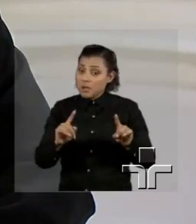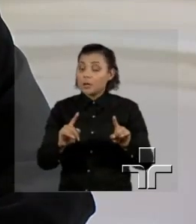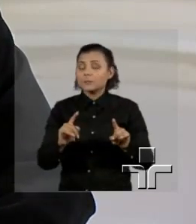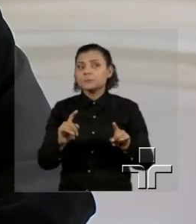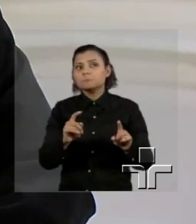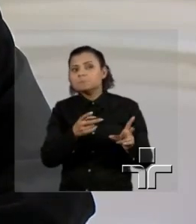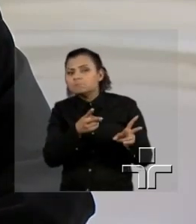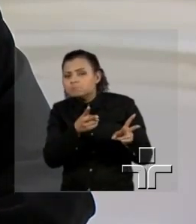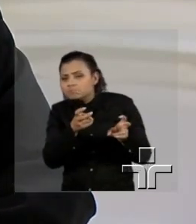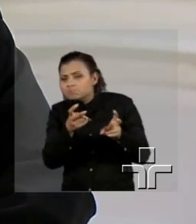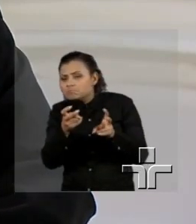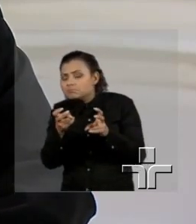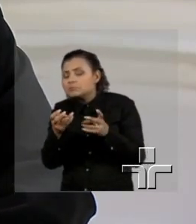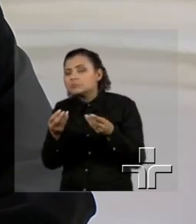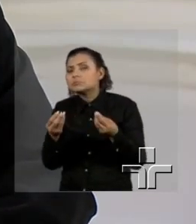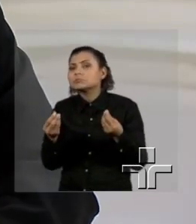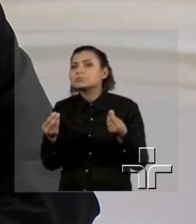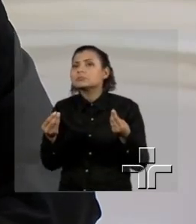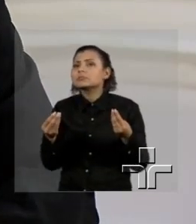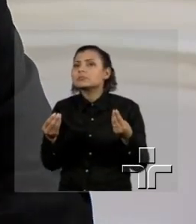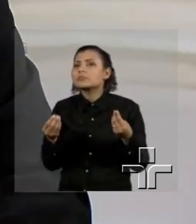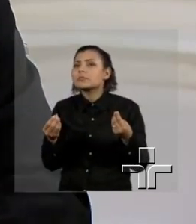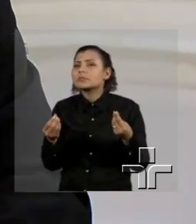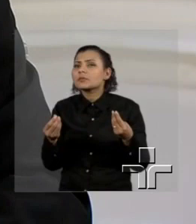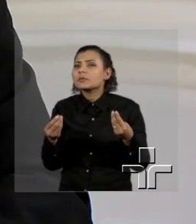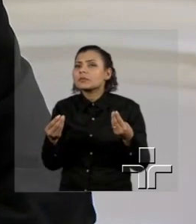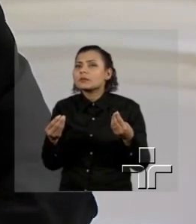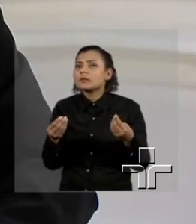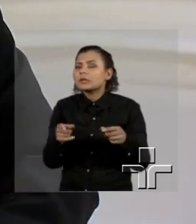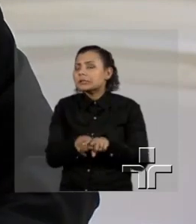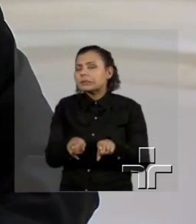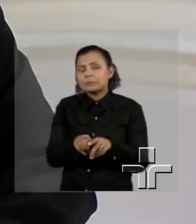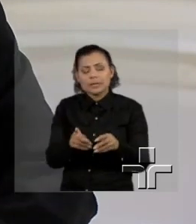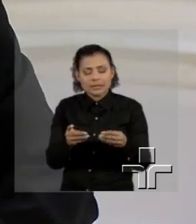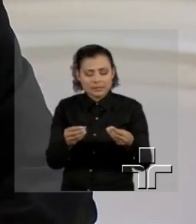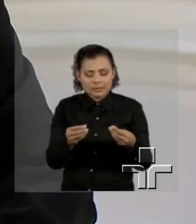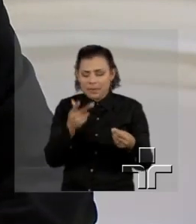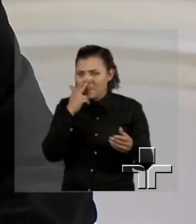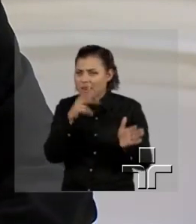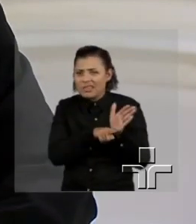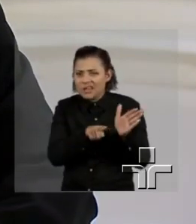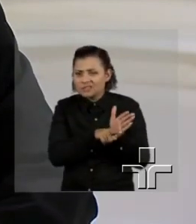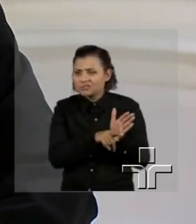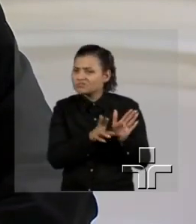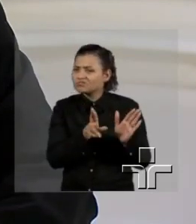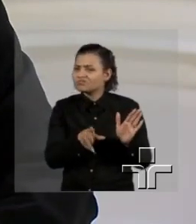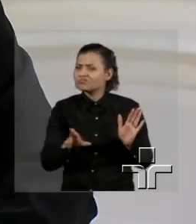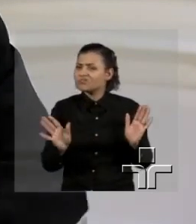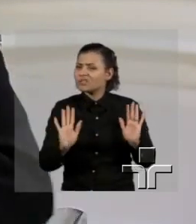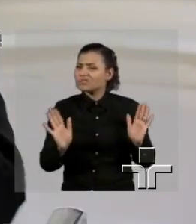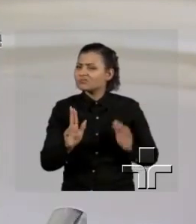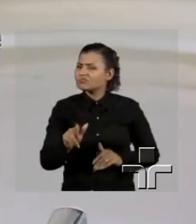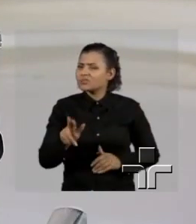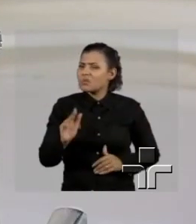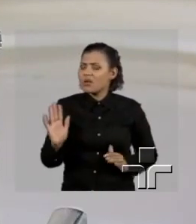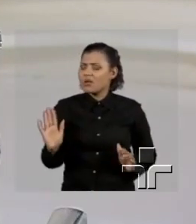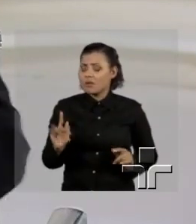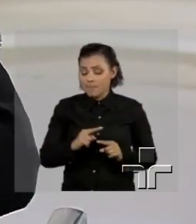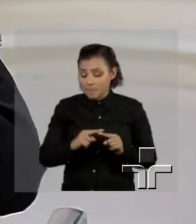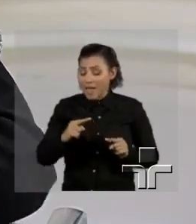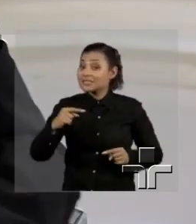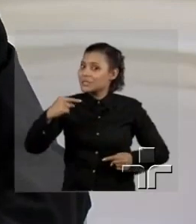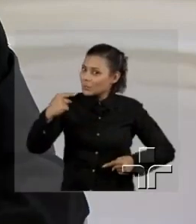do país, às vezes você tem que entrar, dependendo do país aí. Os militares, às vezes, têm